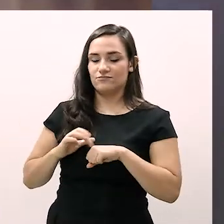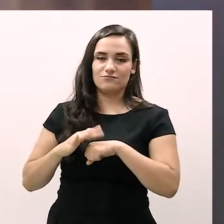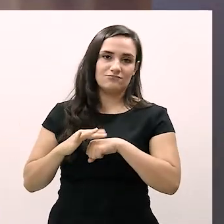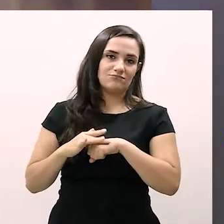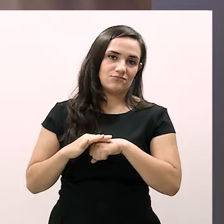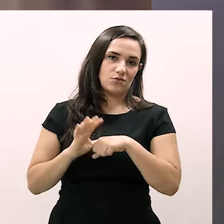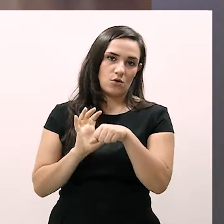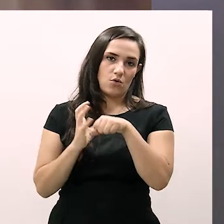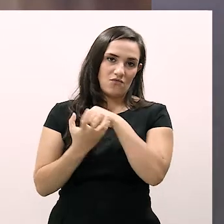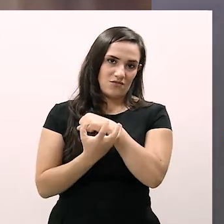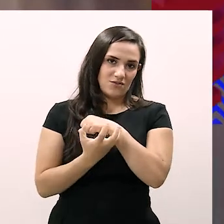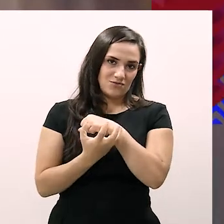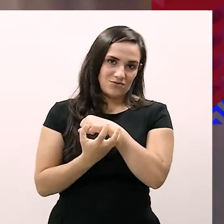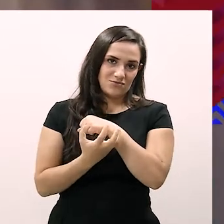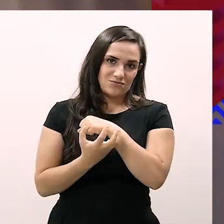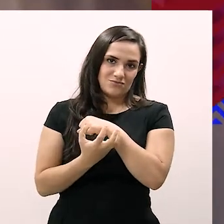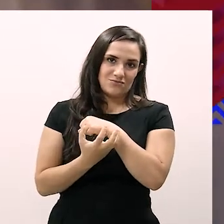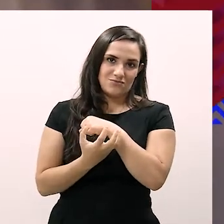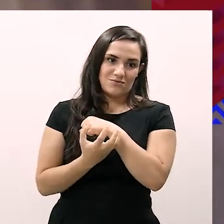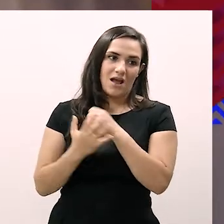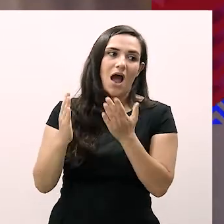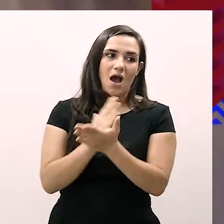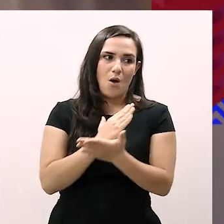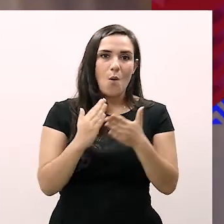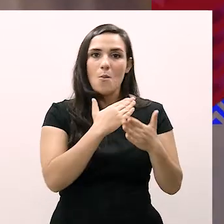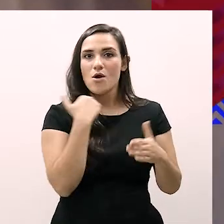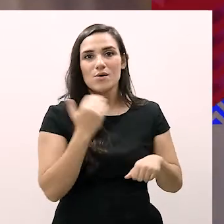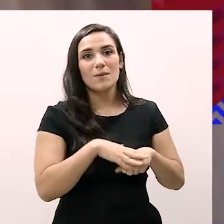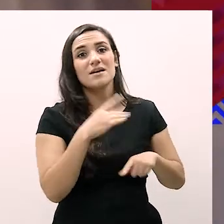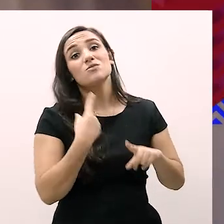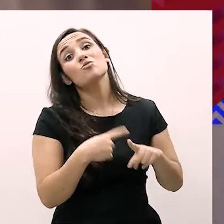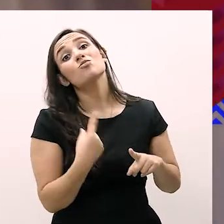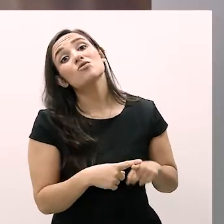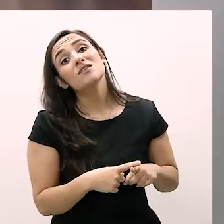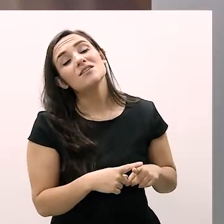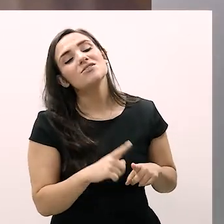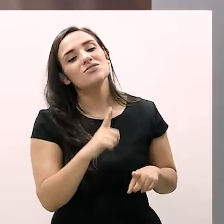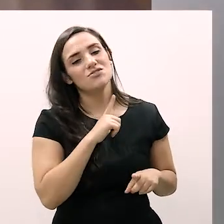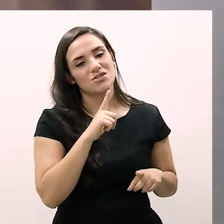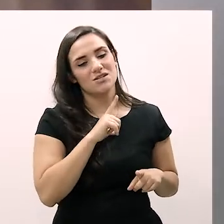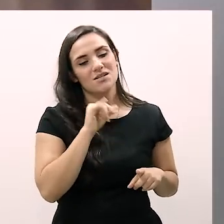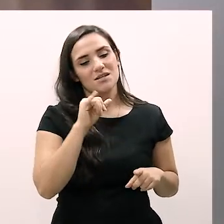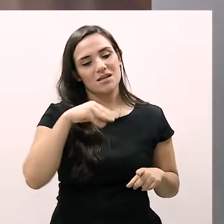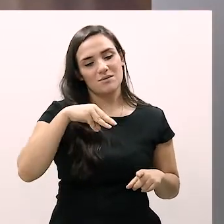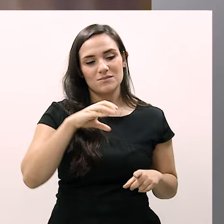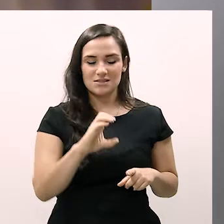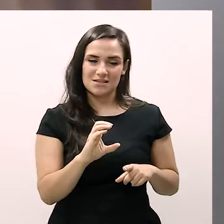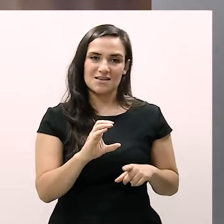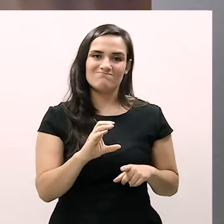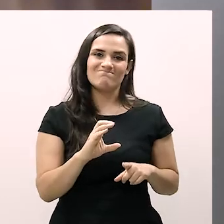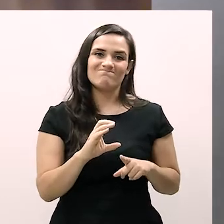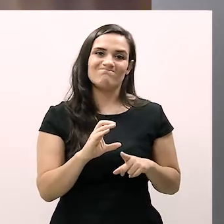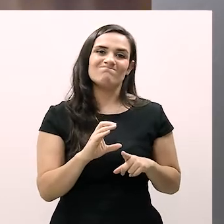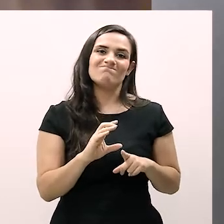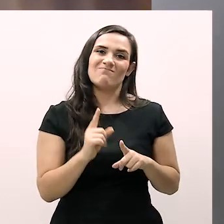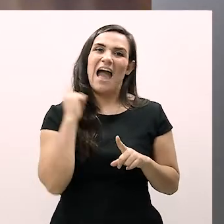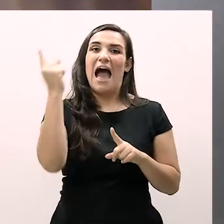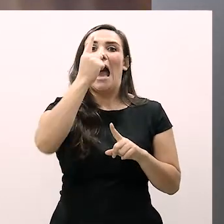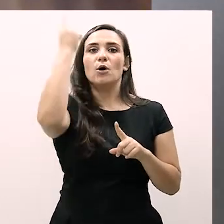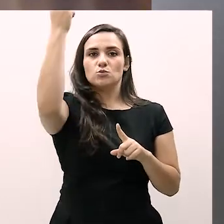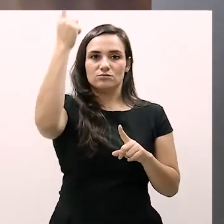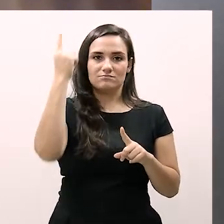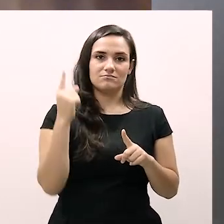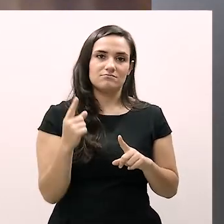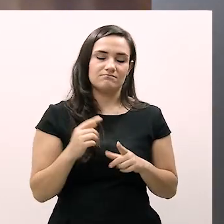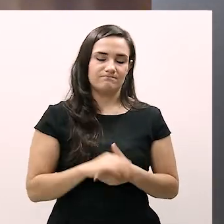Covid, tinham uma grande associação com IMC alterado, quer sobrepeso, quer obesidade